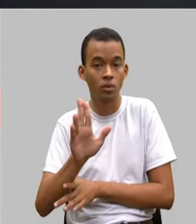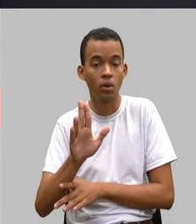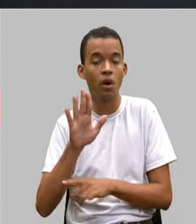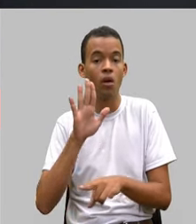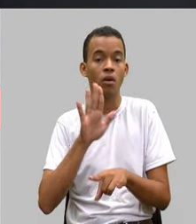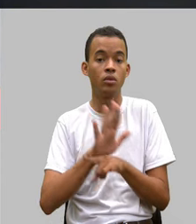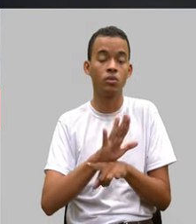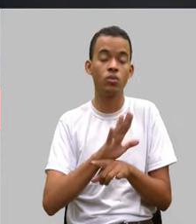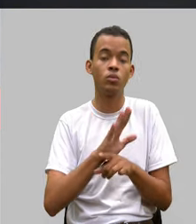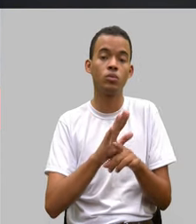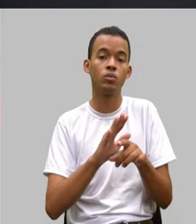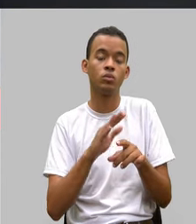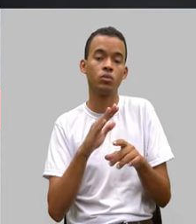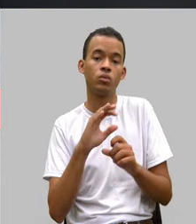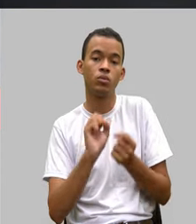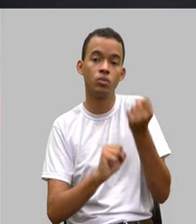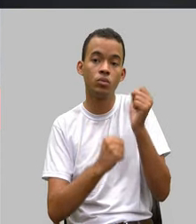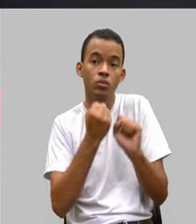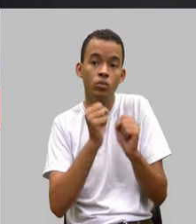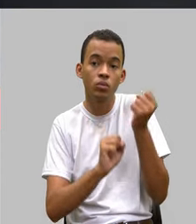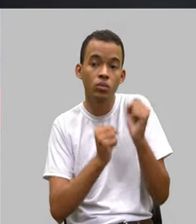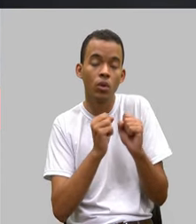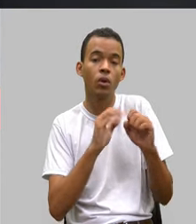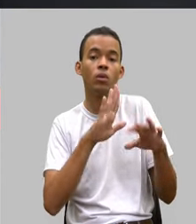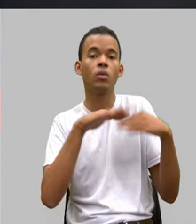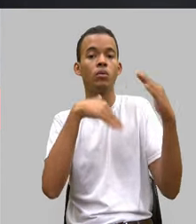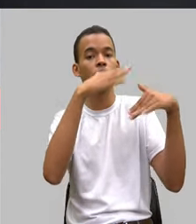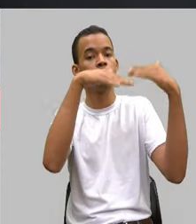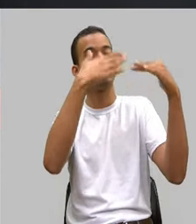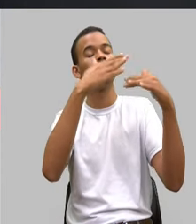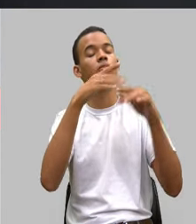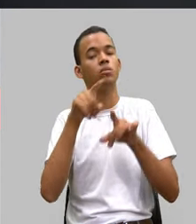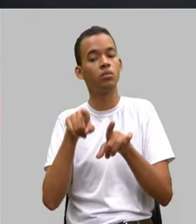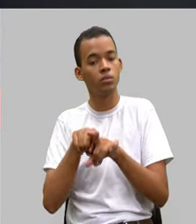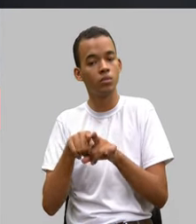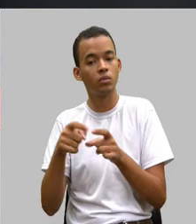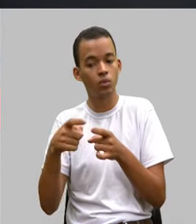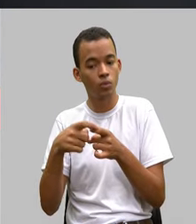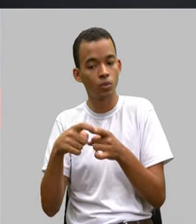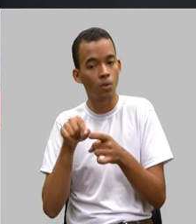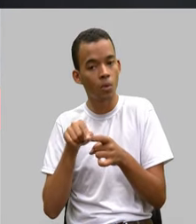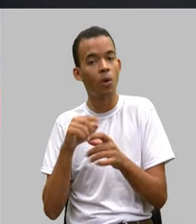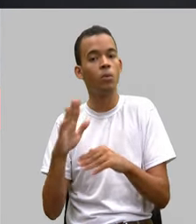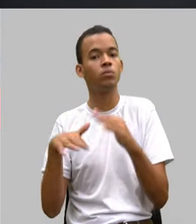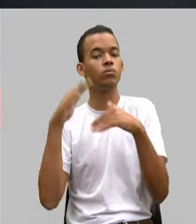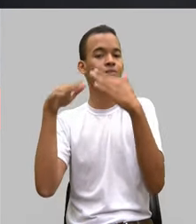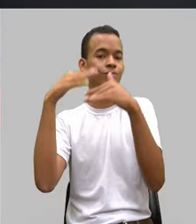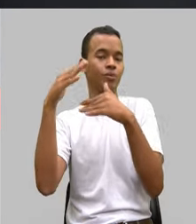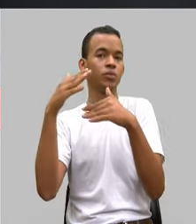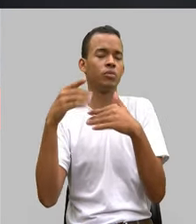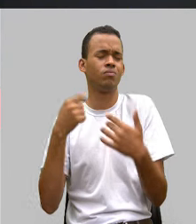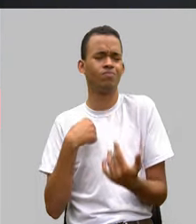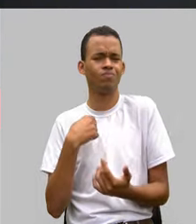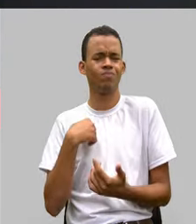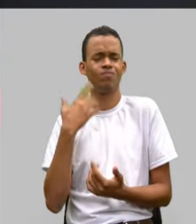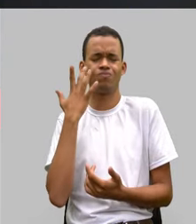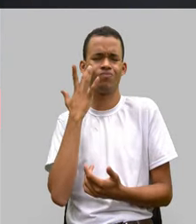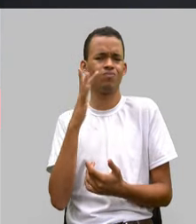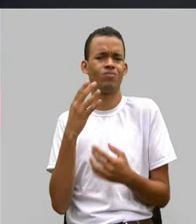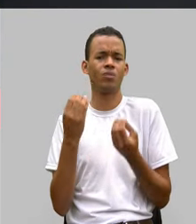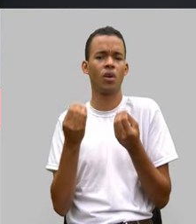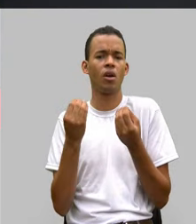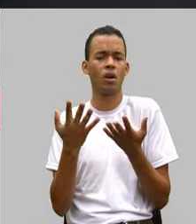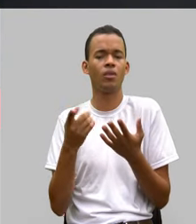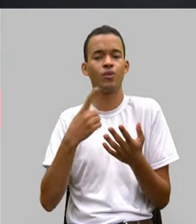medicinal eh não vejo motivo nenhum para a gente continuar perpetuando eh esse